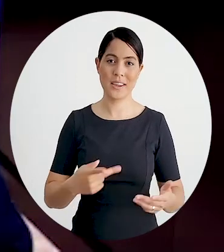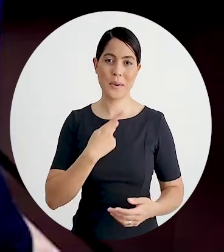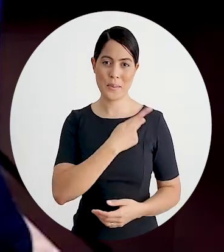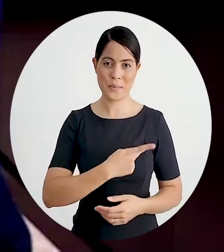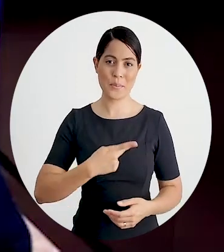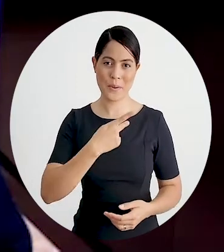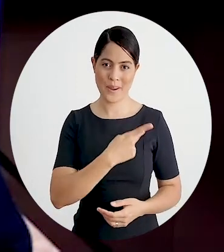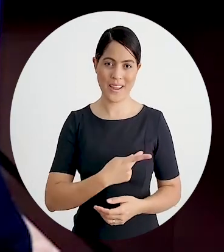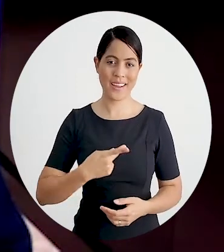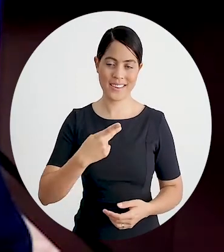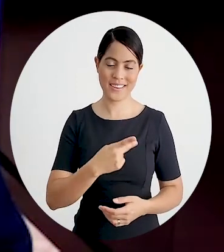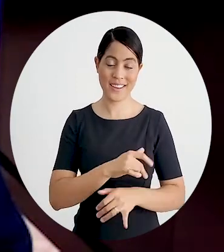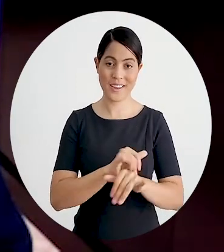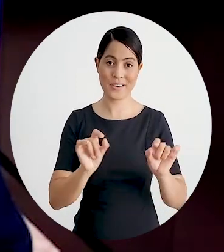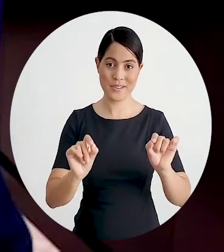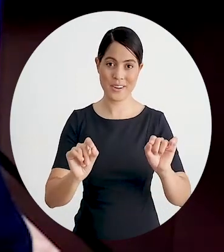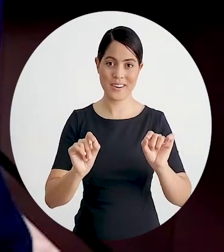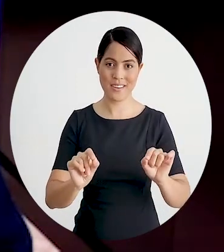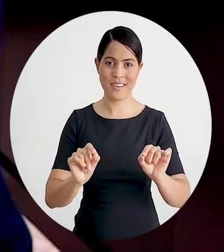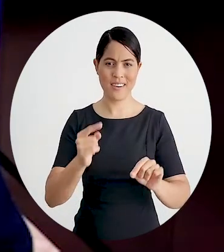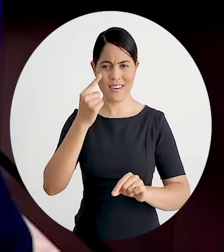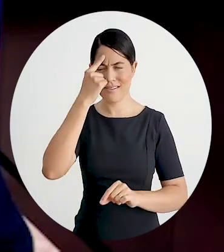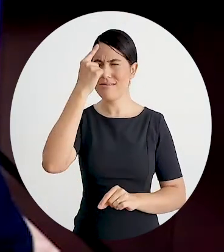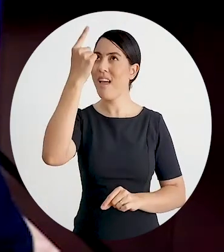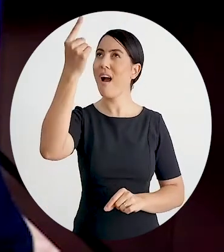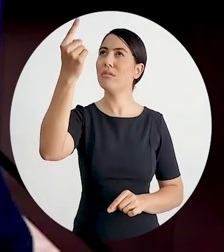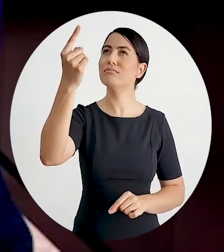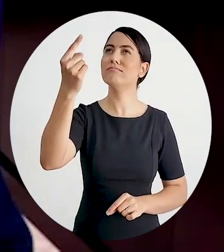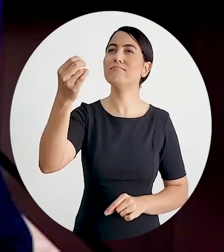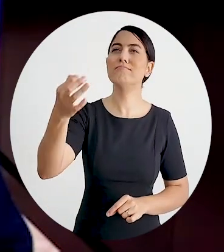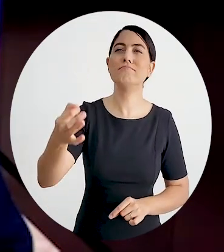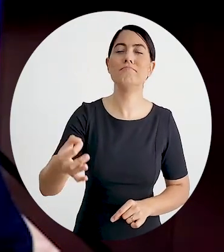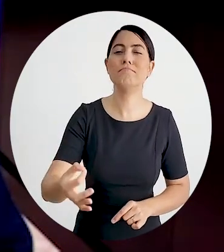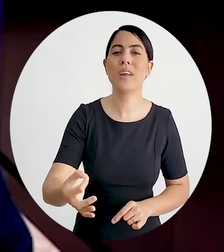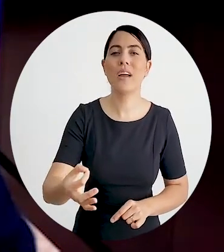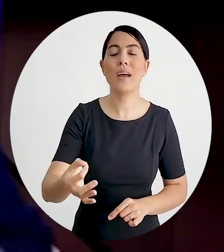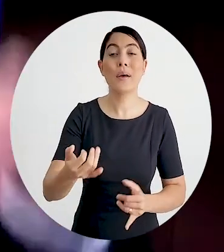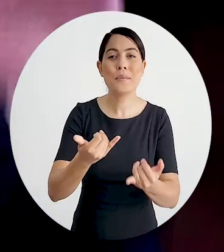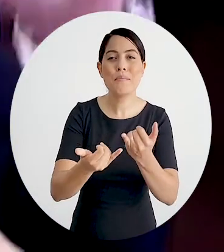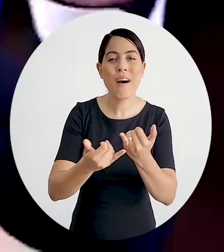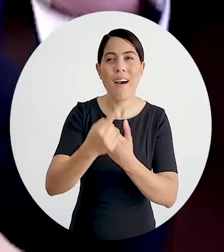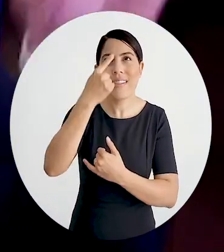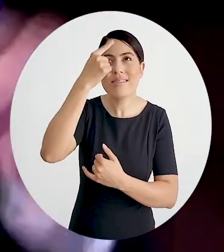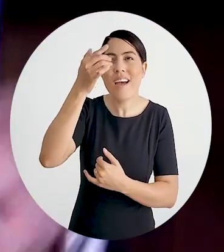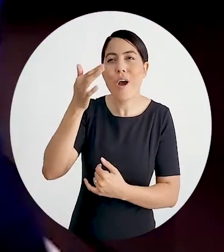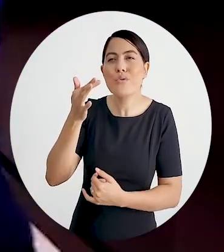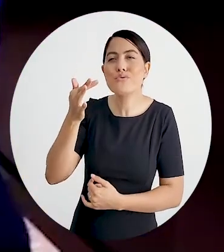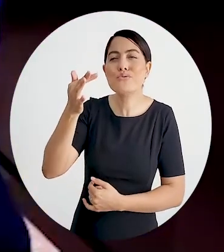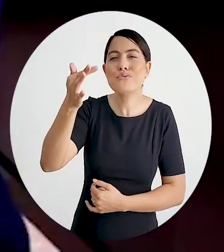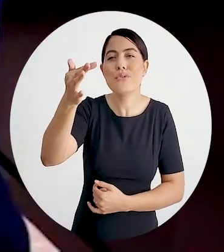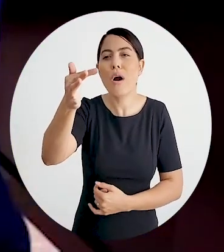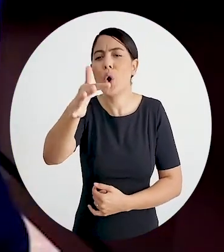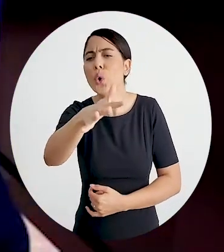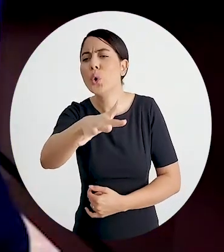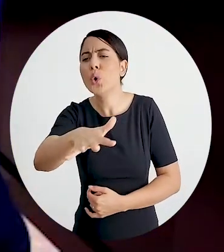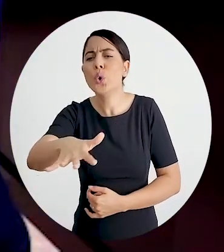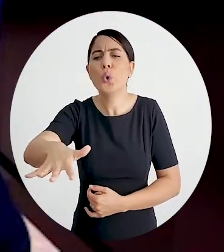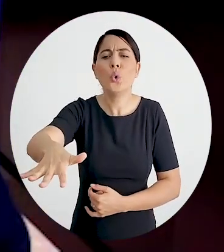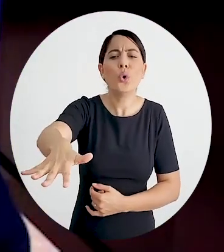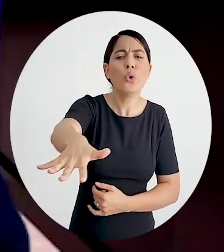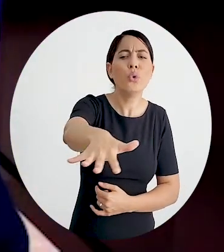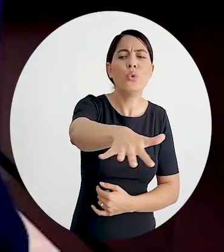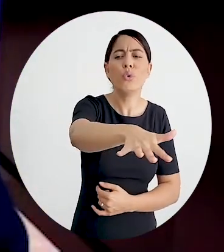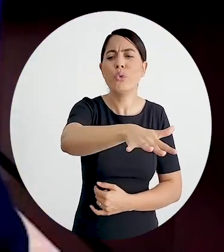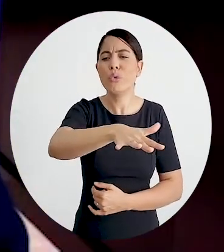poeta latino-americano, como o ideal. O ideal é mais ou menos como o horizonte. O horizonte, se